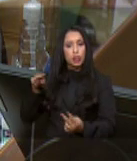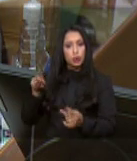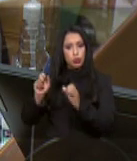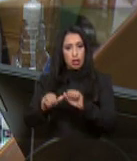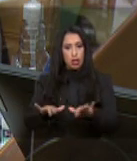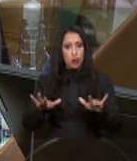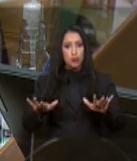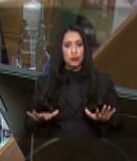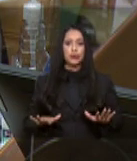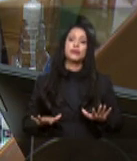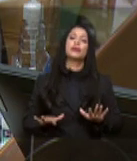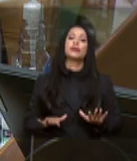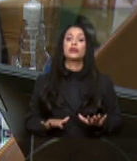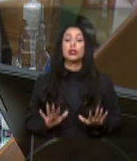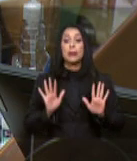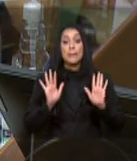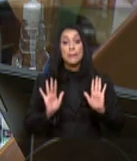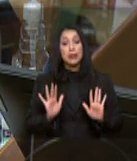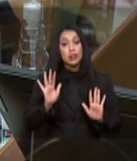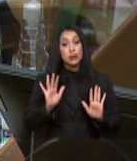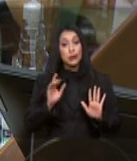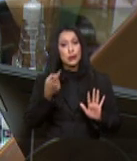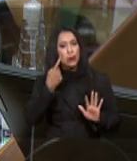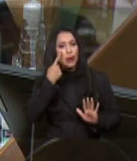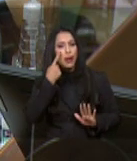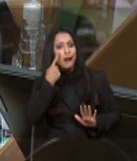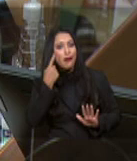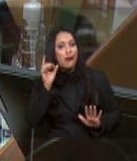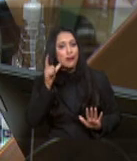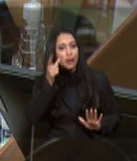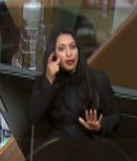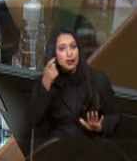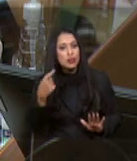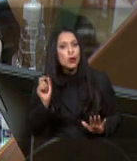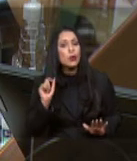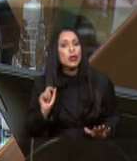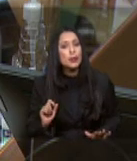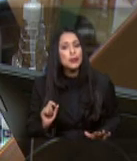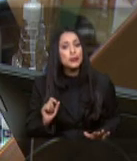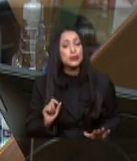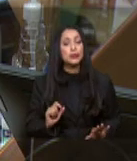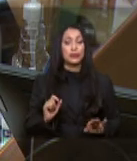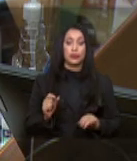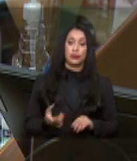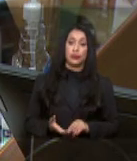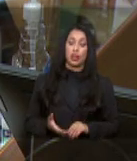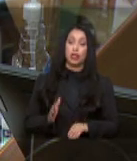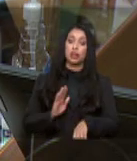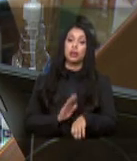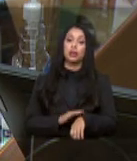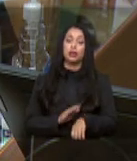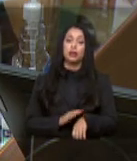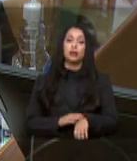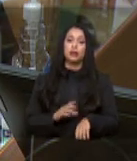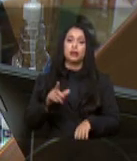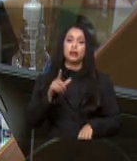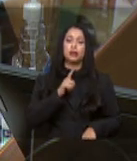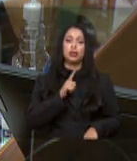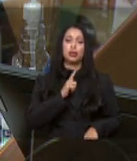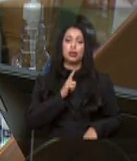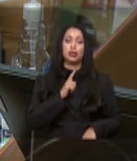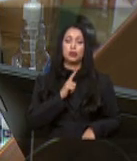duas, mas o que eu estou chamando a atenção é apenas para a circunstância de que nós estamos com